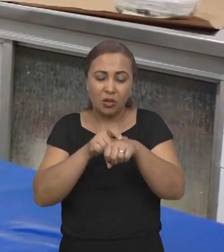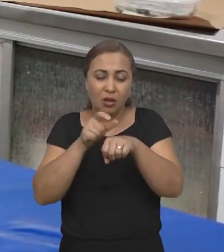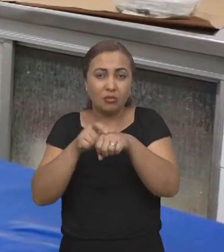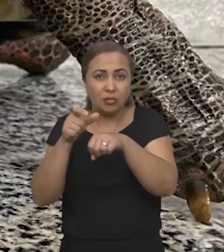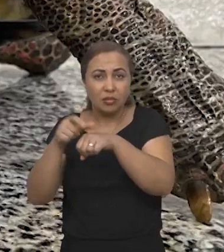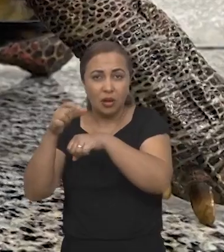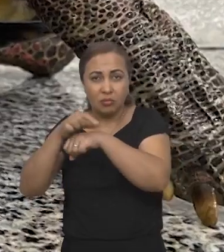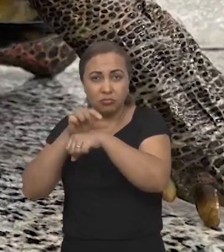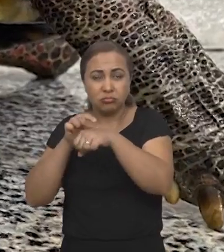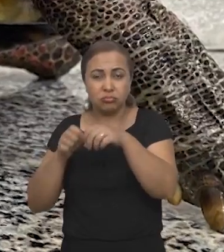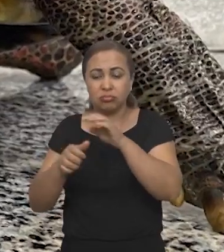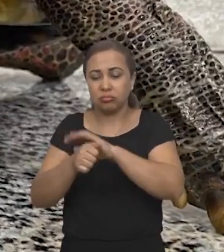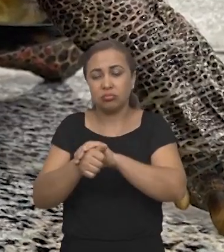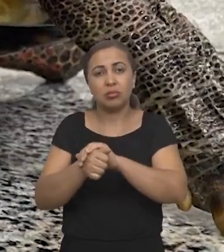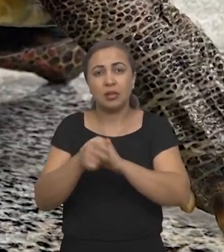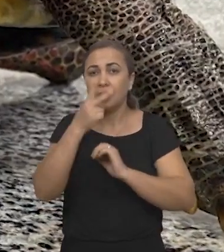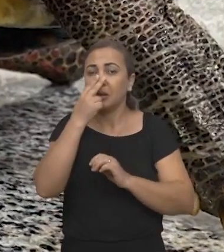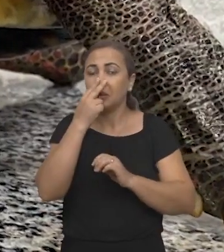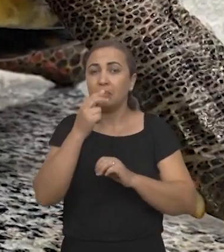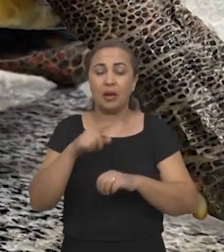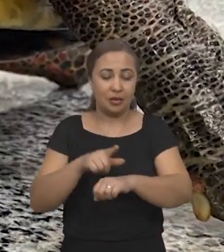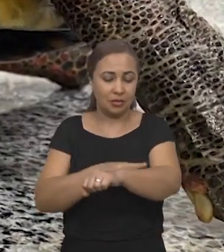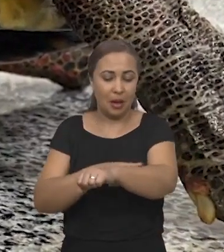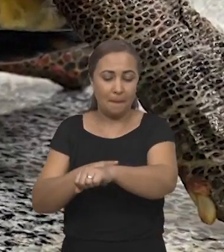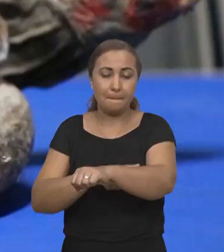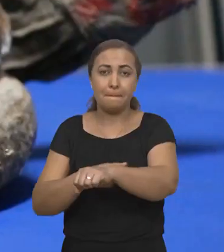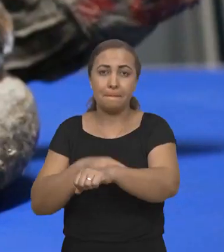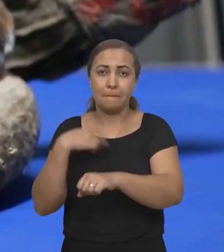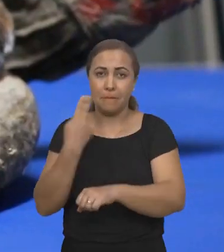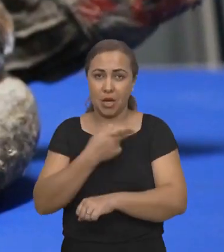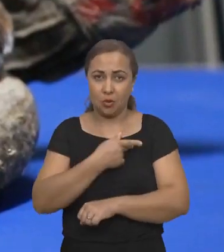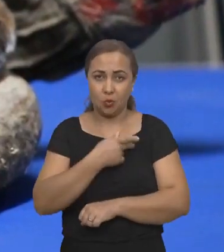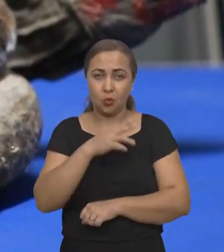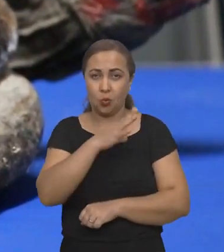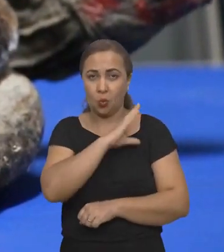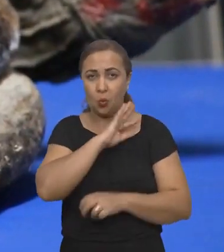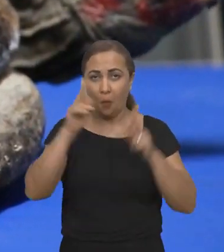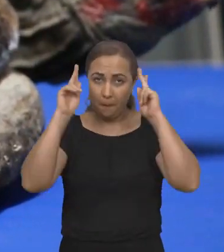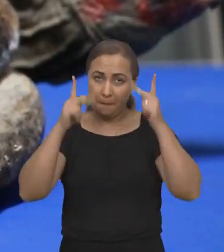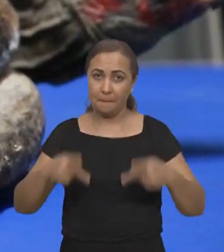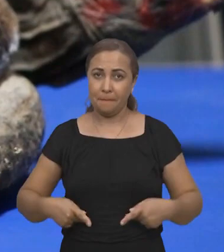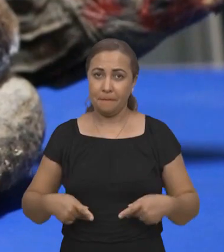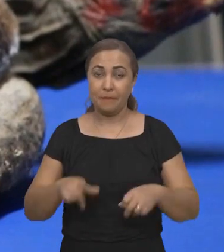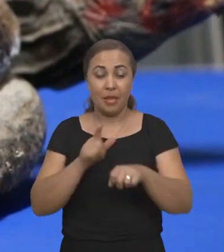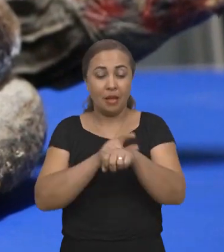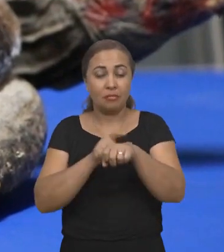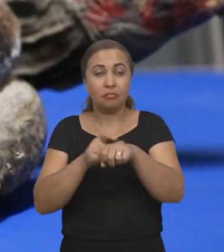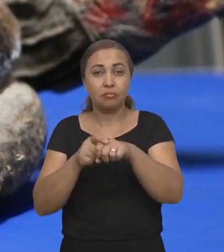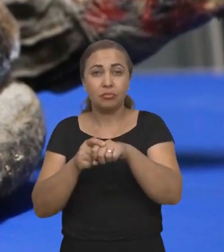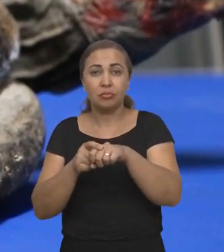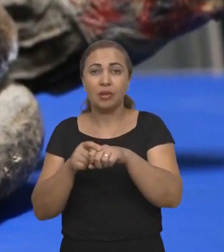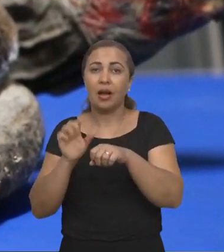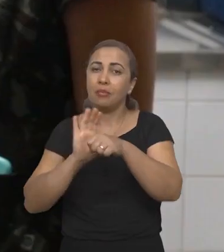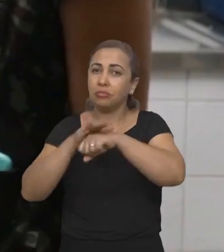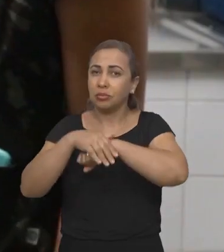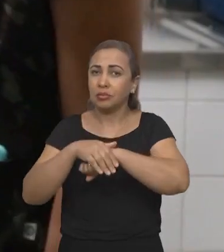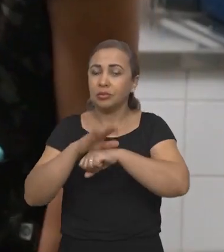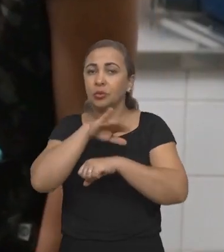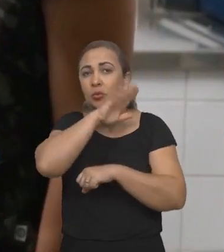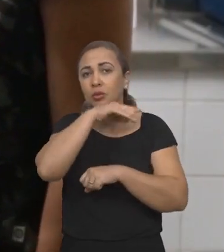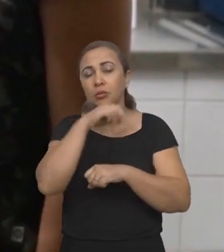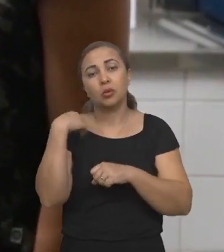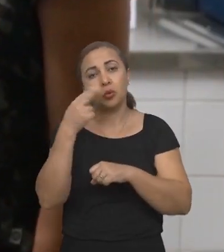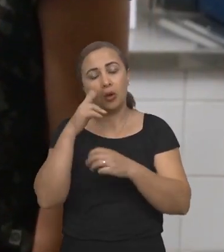que são estruturas semelhantes à pele dos humanos. E a função das placas córneas é a proteção do animal.